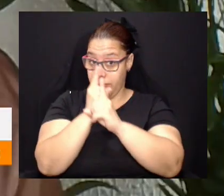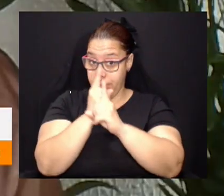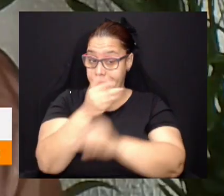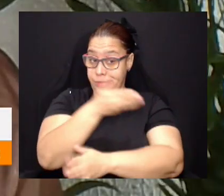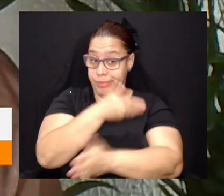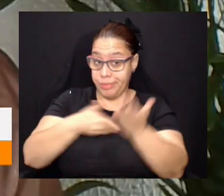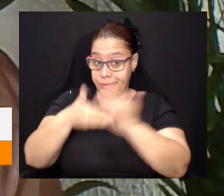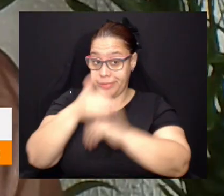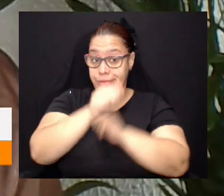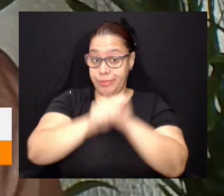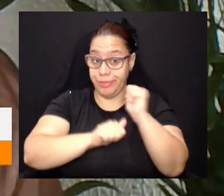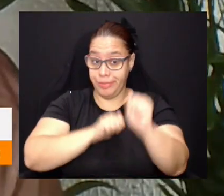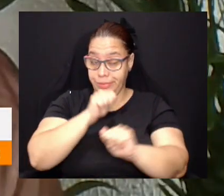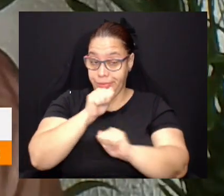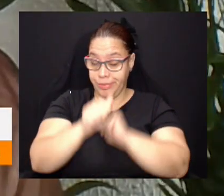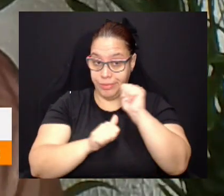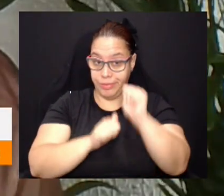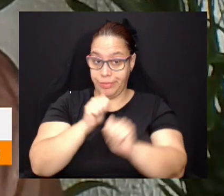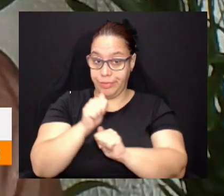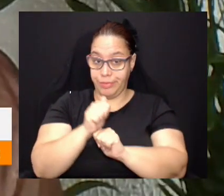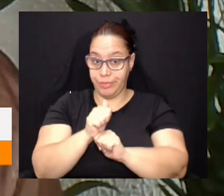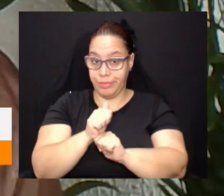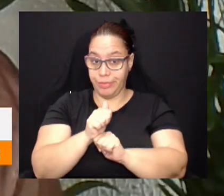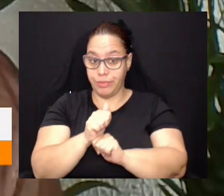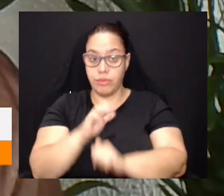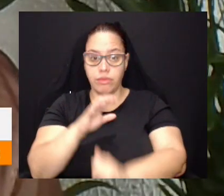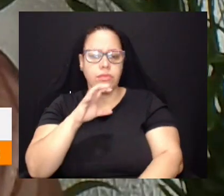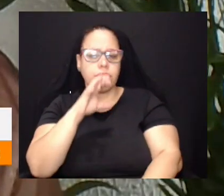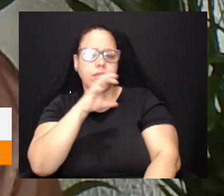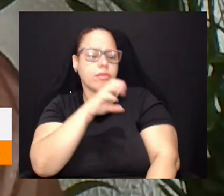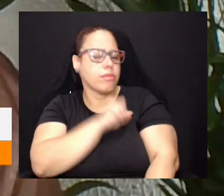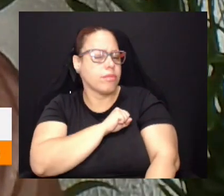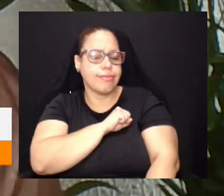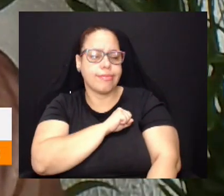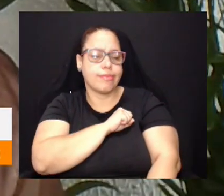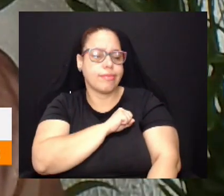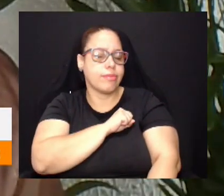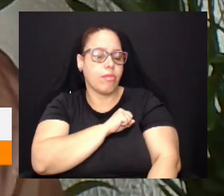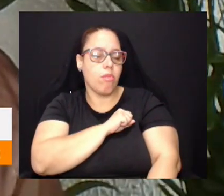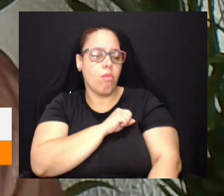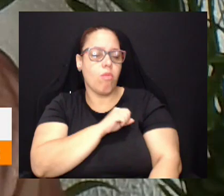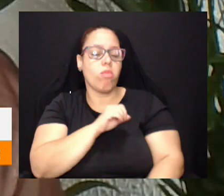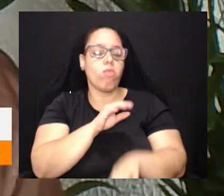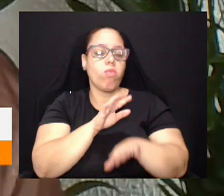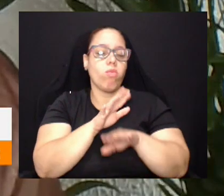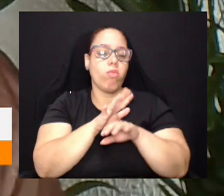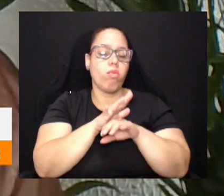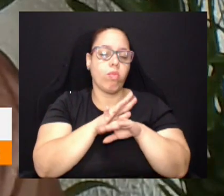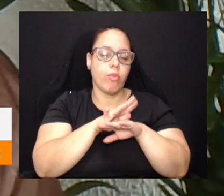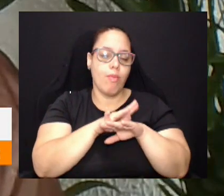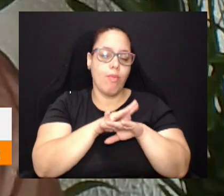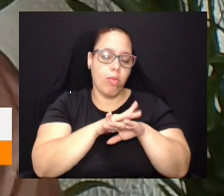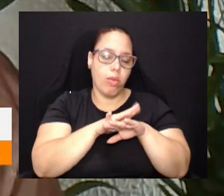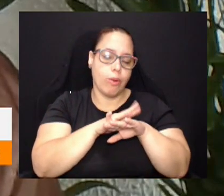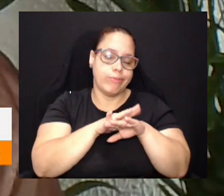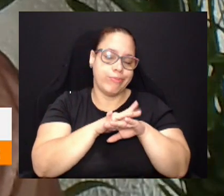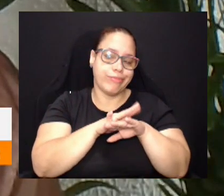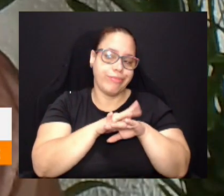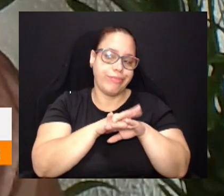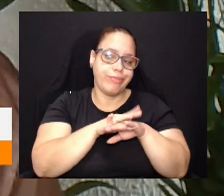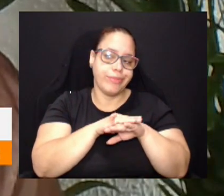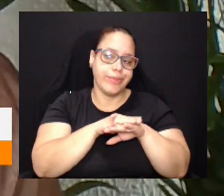transformação. Então, o amor, ele vai adoecendo quando ele passa, na verdade,